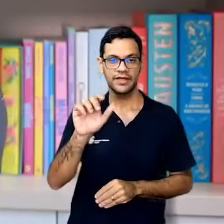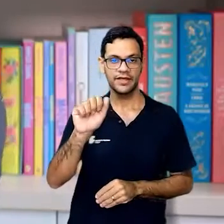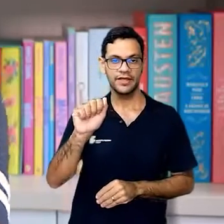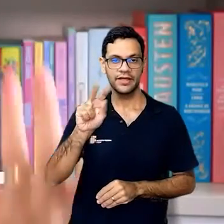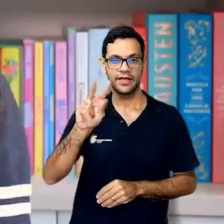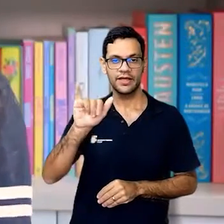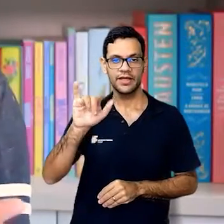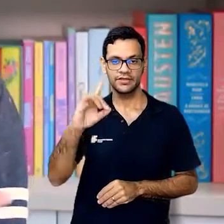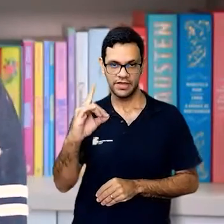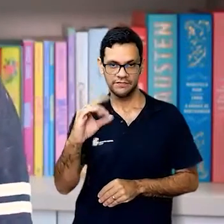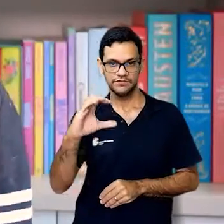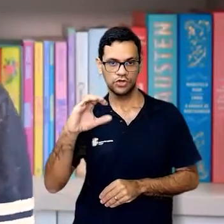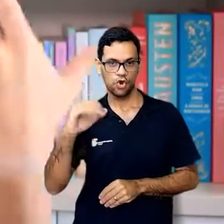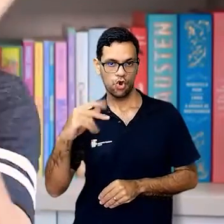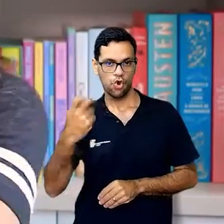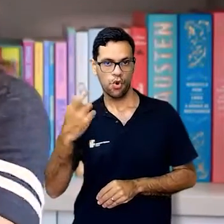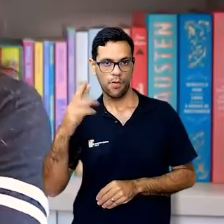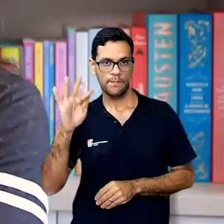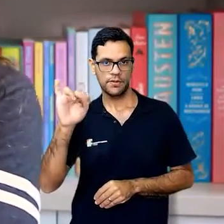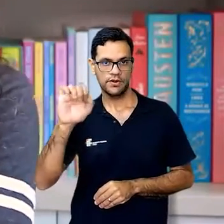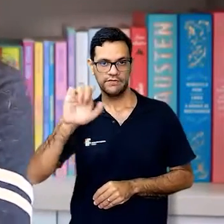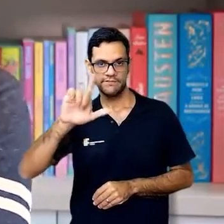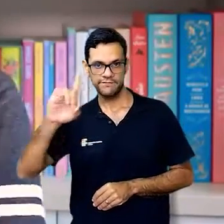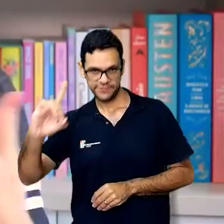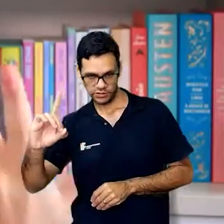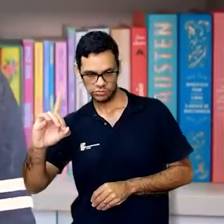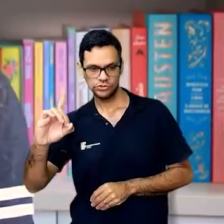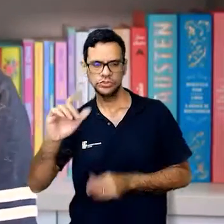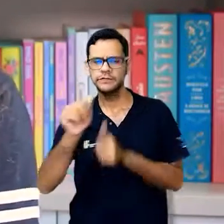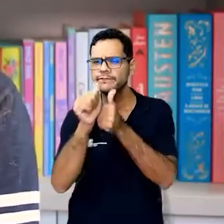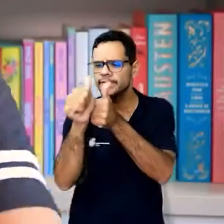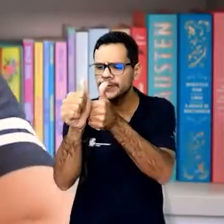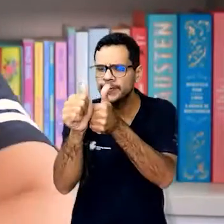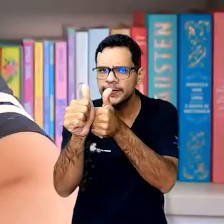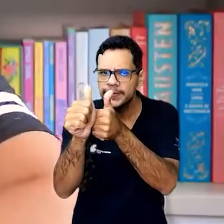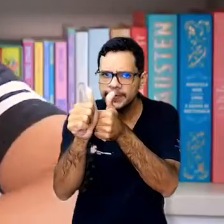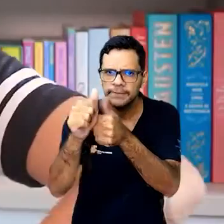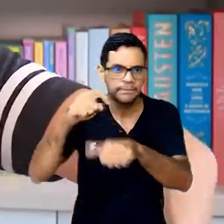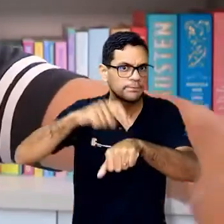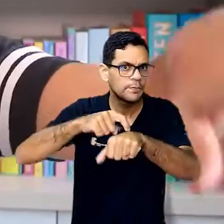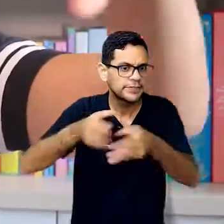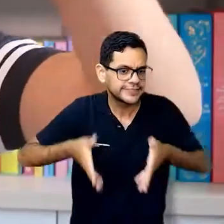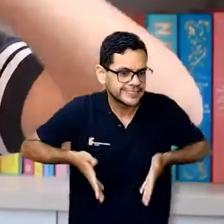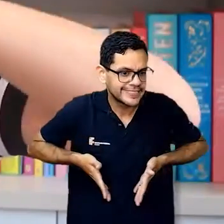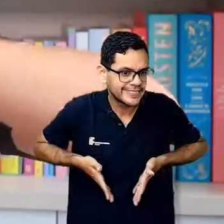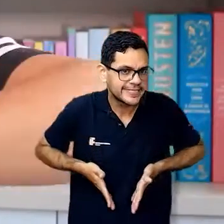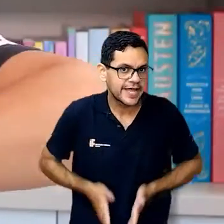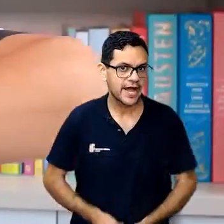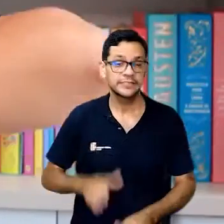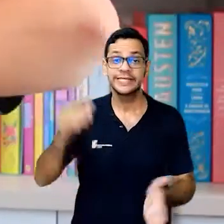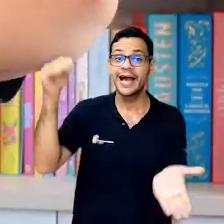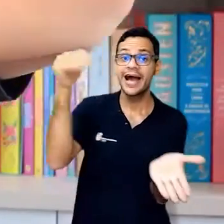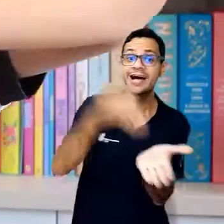categoria, porque é um romance de formação sobre esse personagem, né, que é o David, e a gente vai acompanhar desde o momento que ele nasce, assim, até